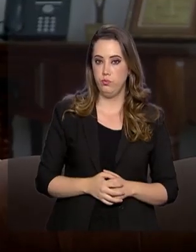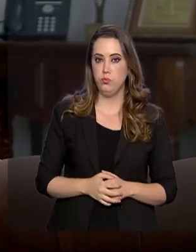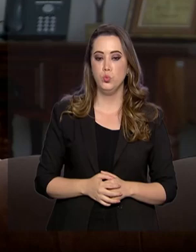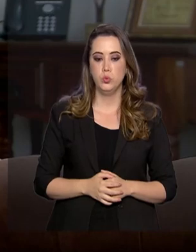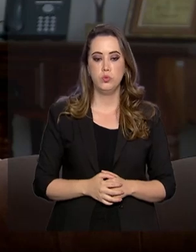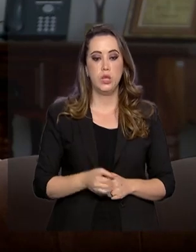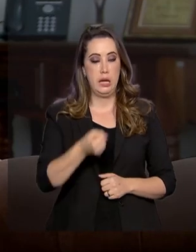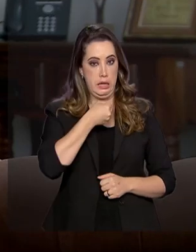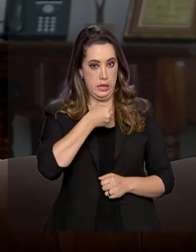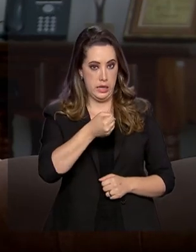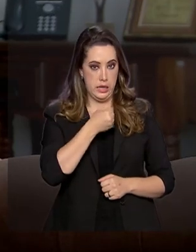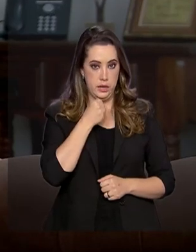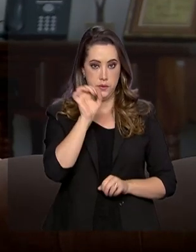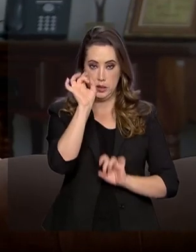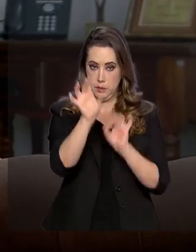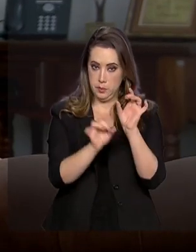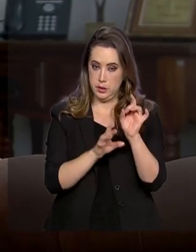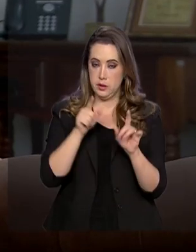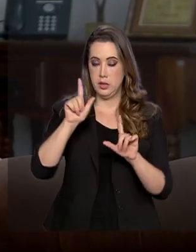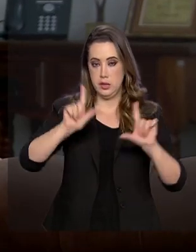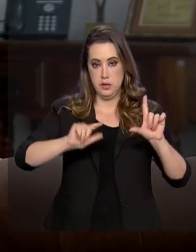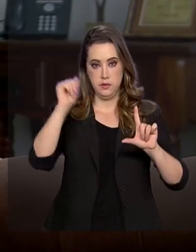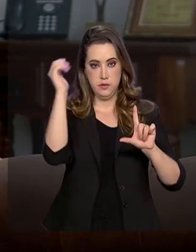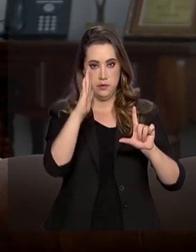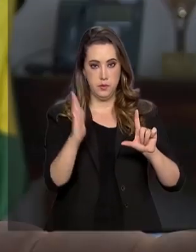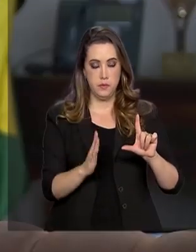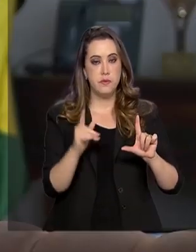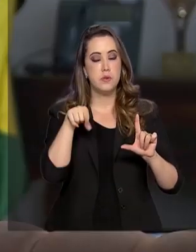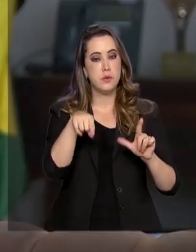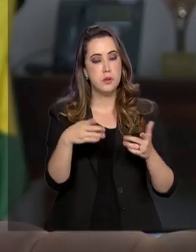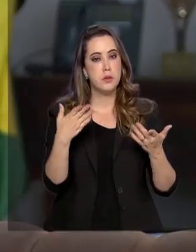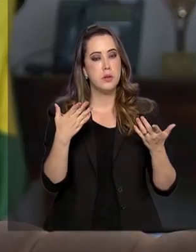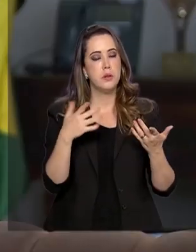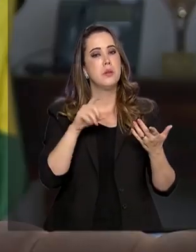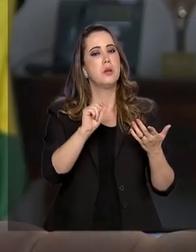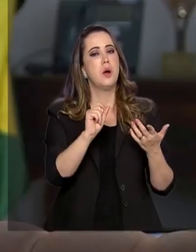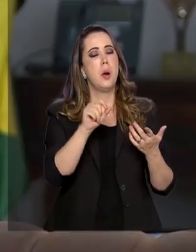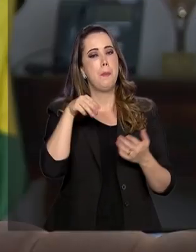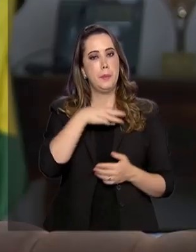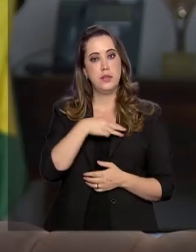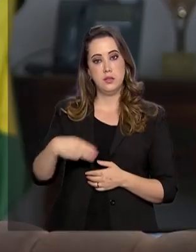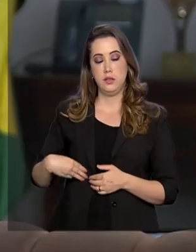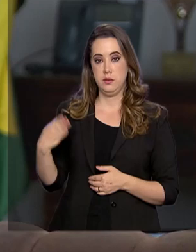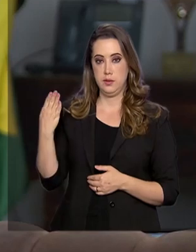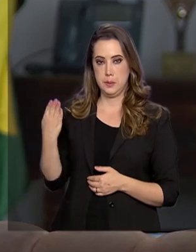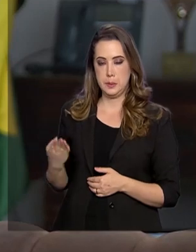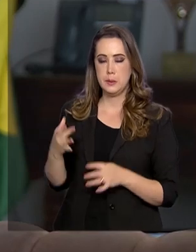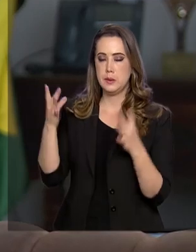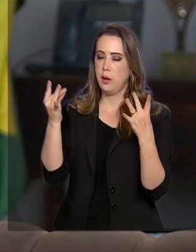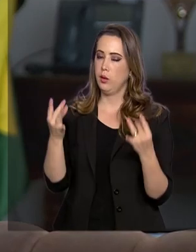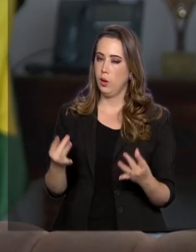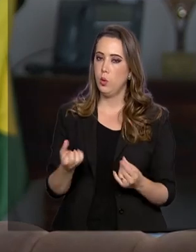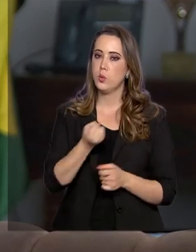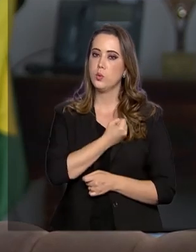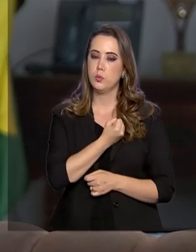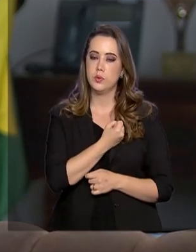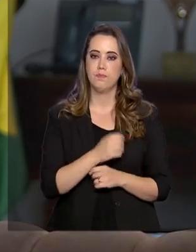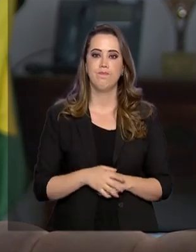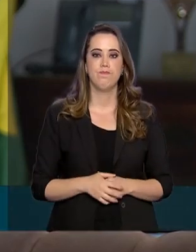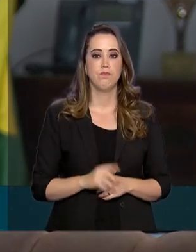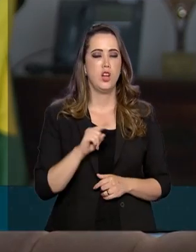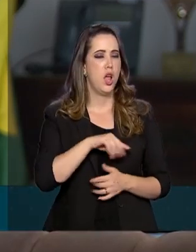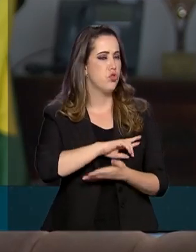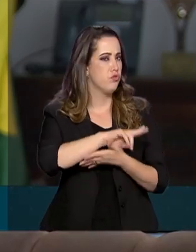entrevista exclusiva à empresa Brasil de Comunicação, a ministra Tereza Cristina comentou os dados. É uma